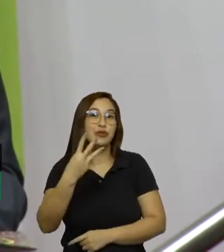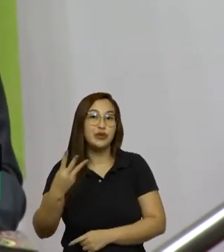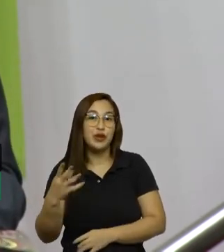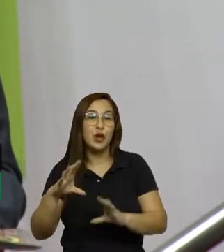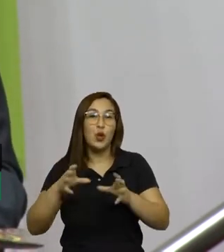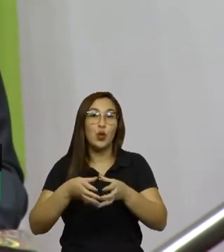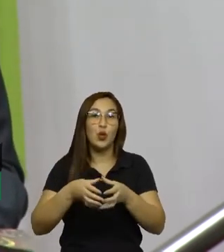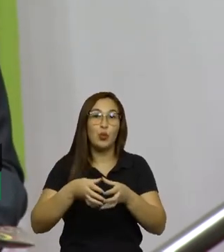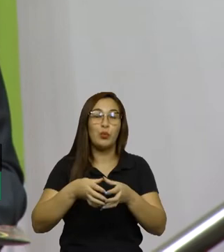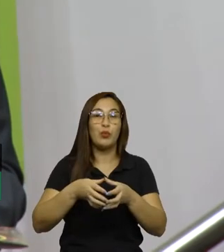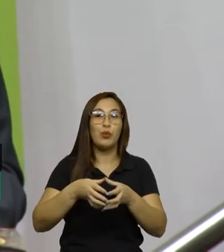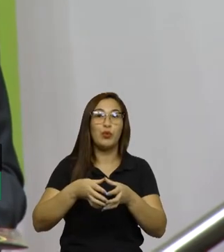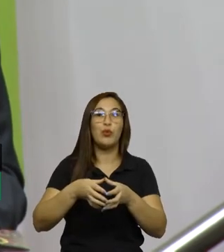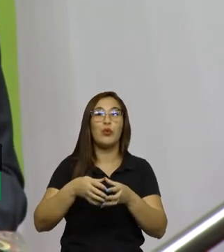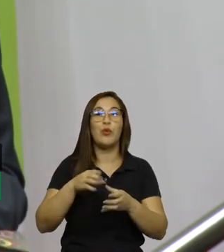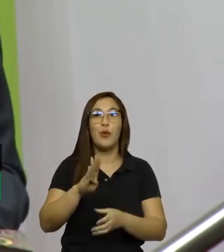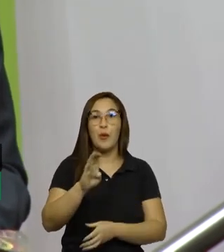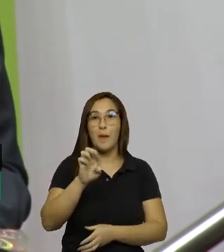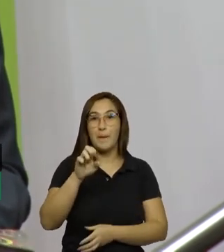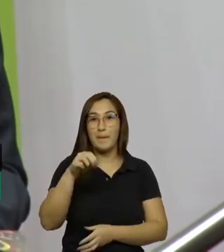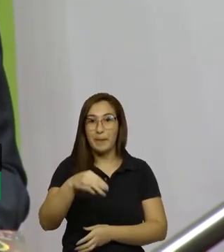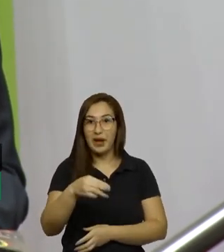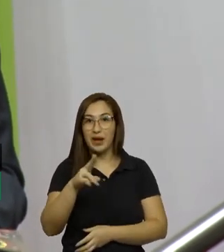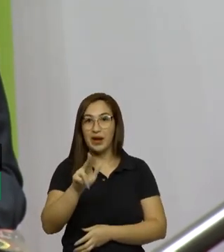Bem Gaúcho, né, então,